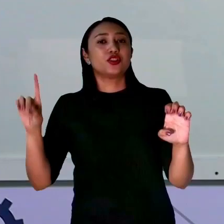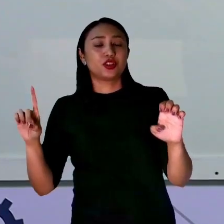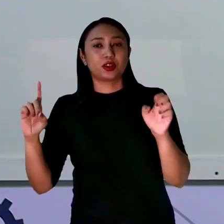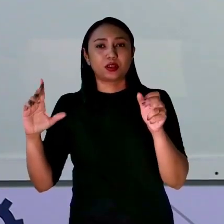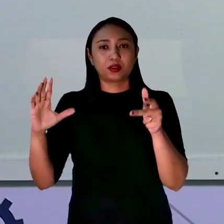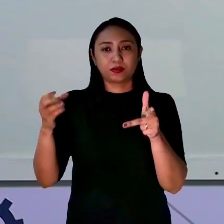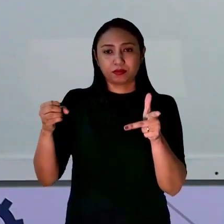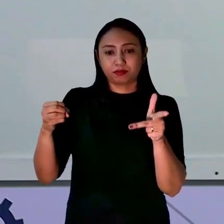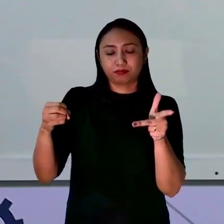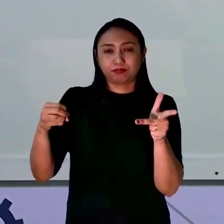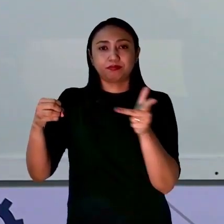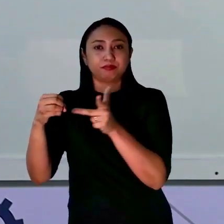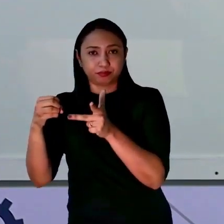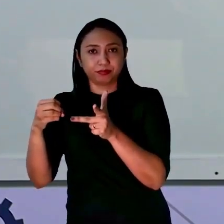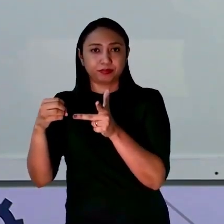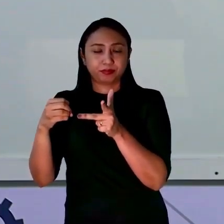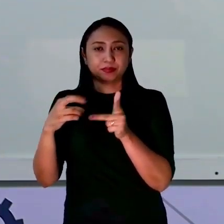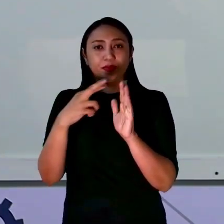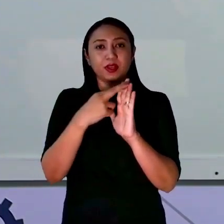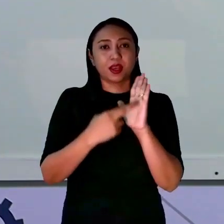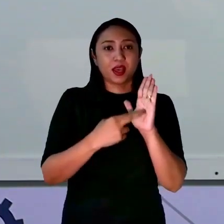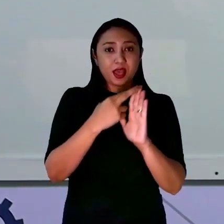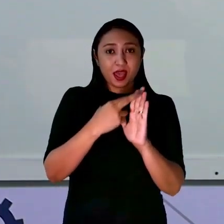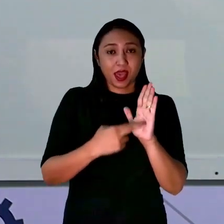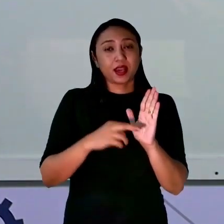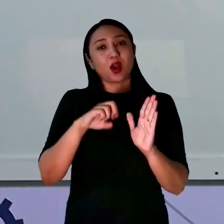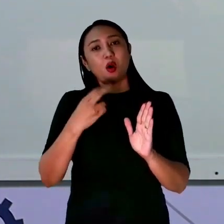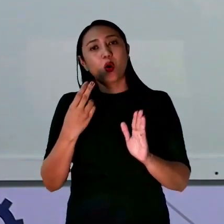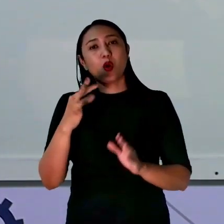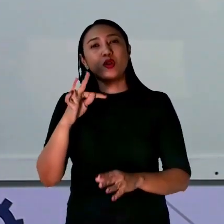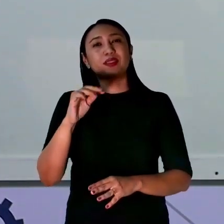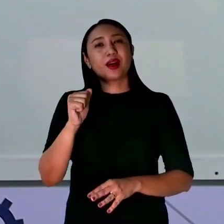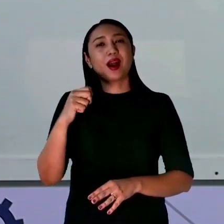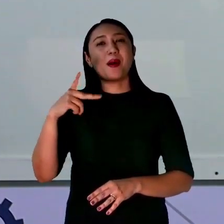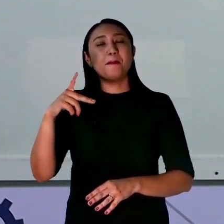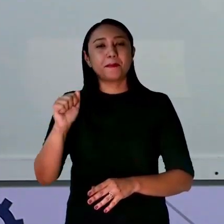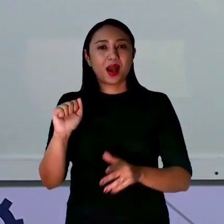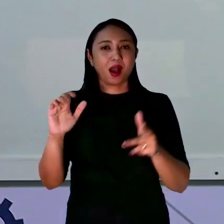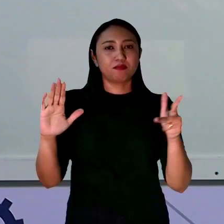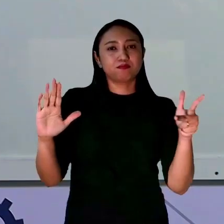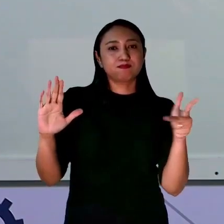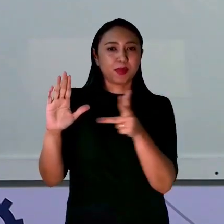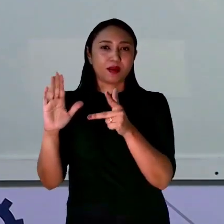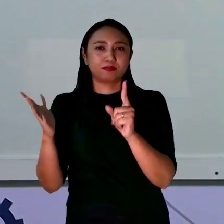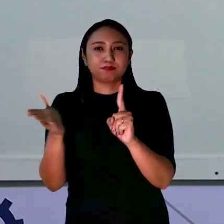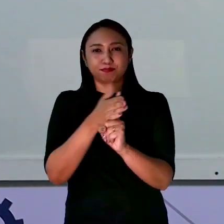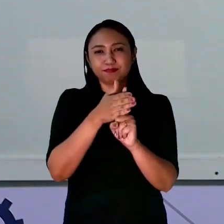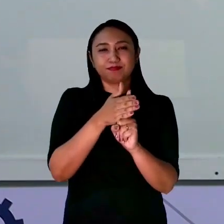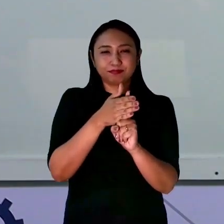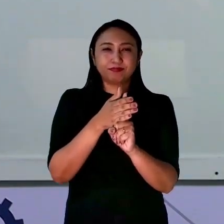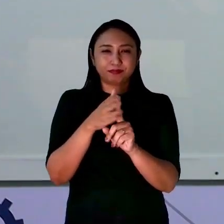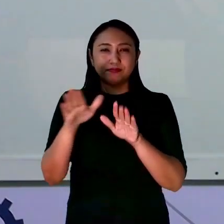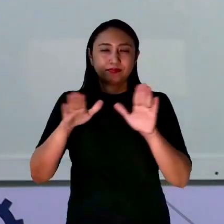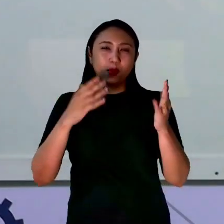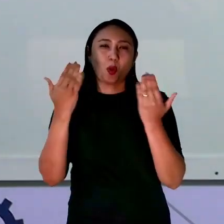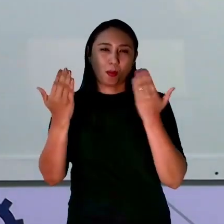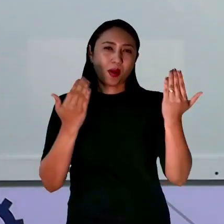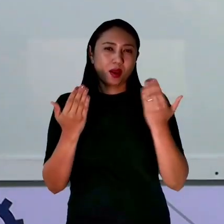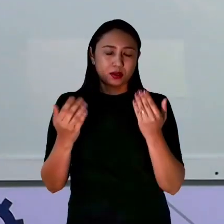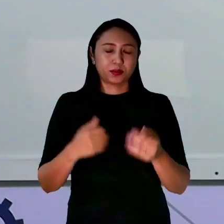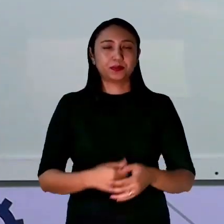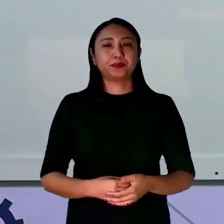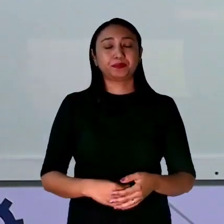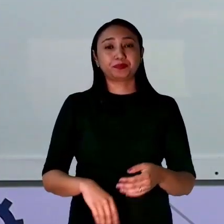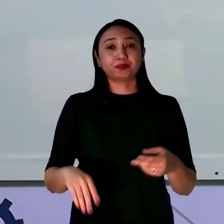entender, regra do tapa. Então, direção, sentido, falta a gente calcular quem, senhores? O